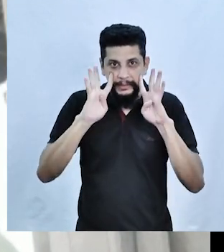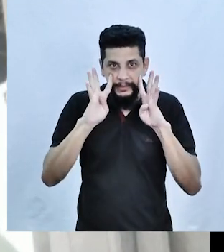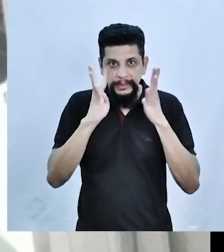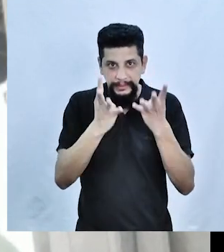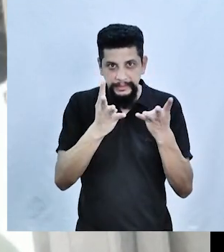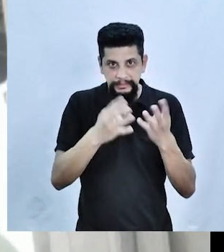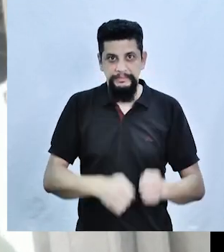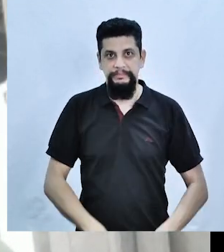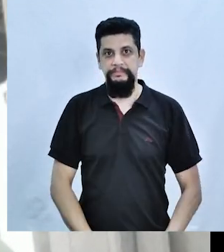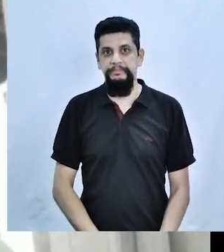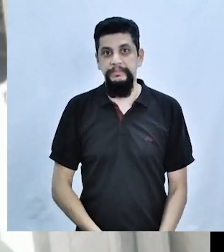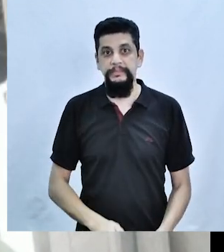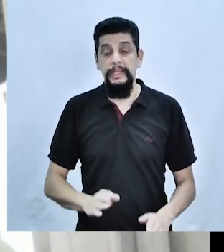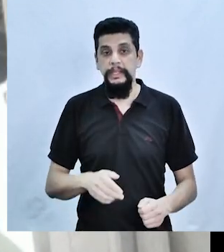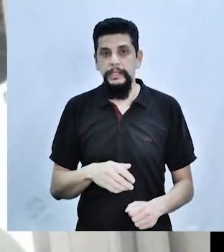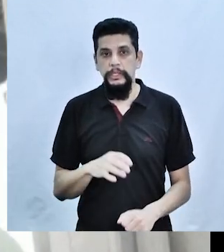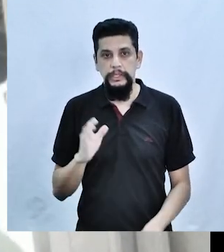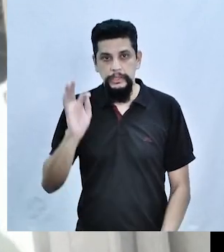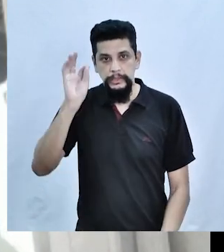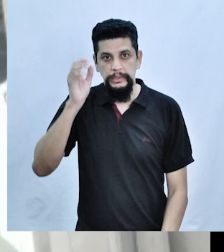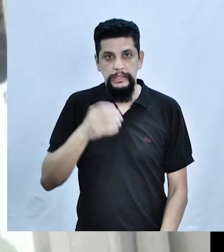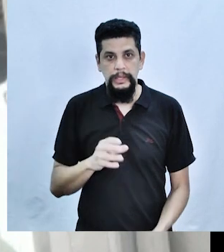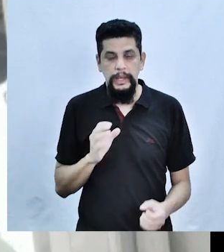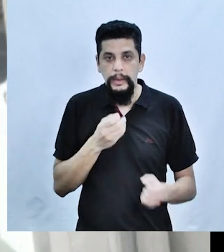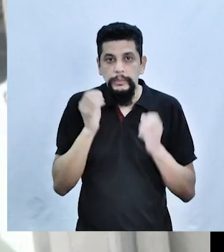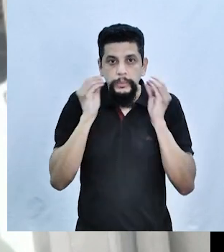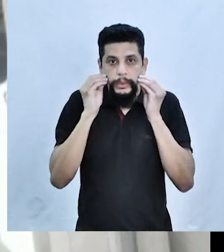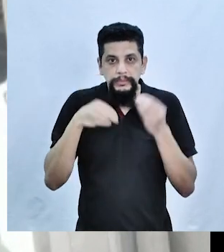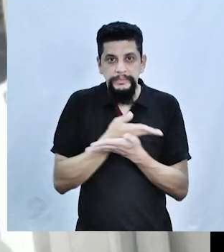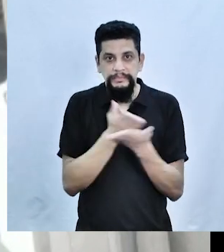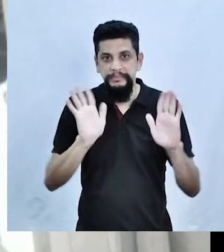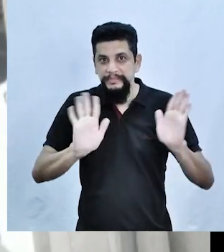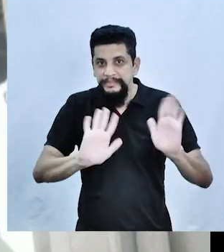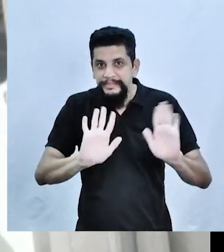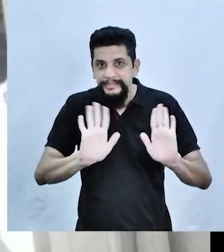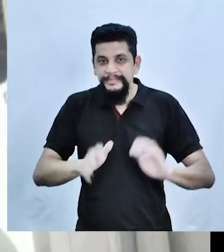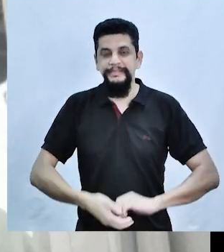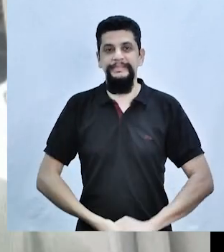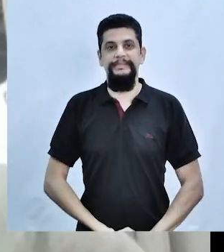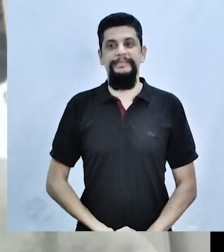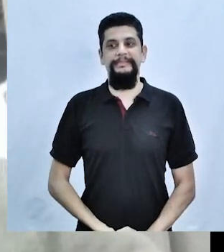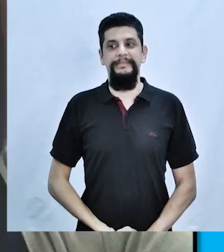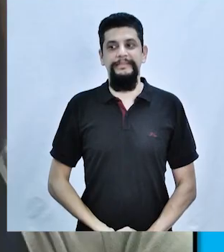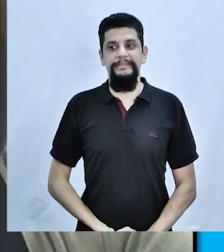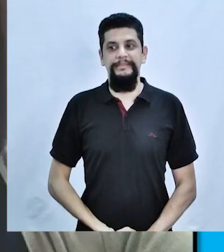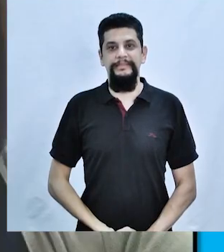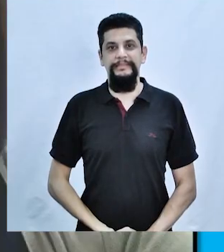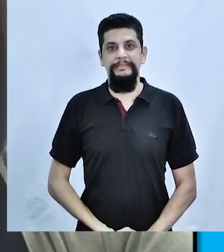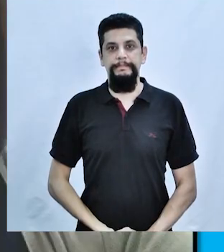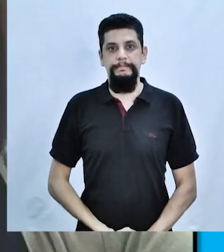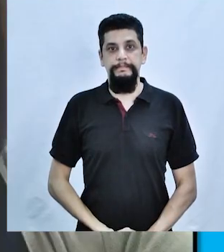continue atenta à aula para conferir sua resposta. Em breve a gente se encontra. Um super beijo. Tchau!